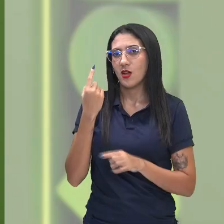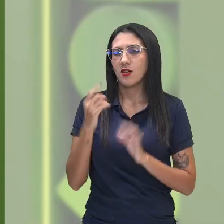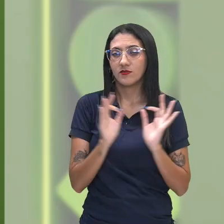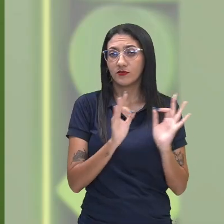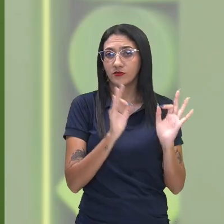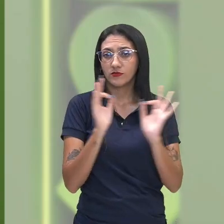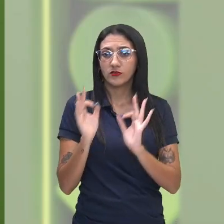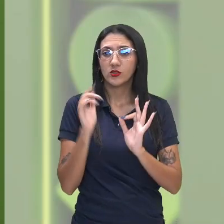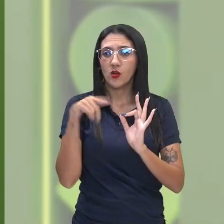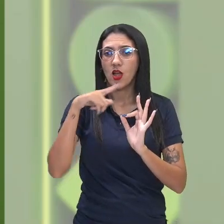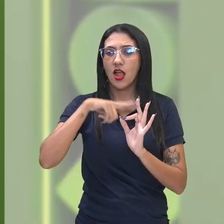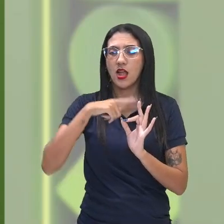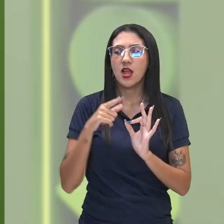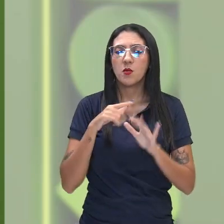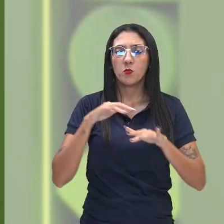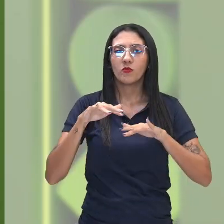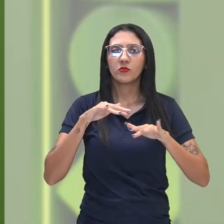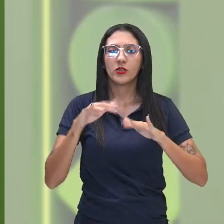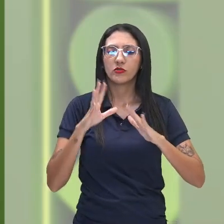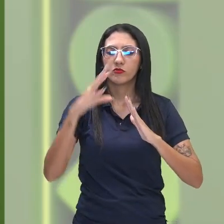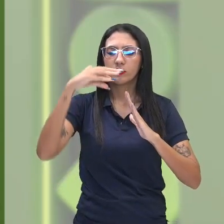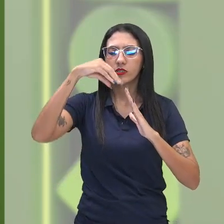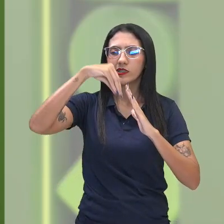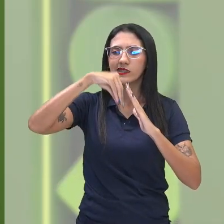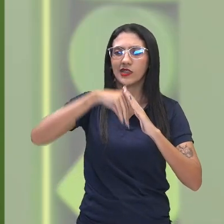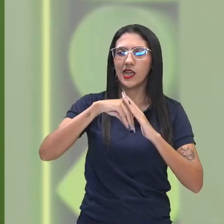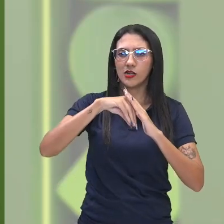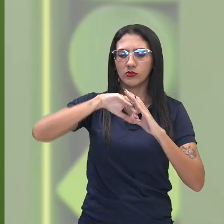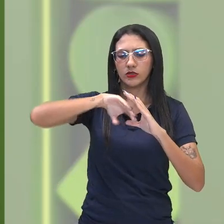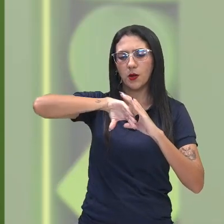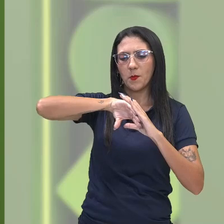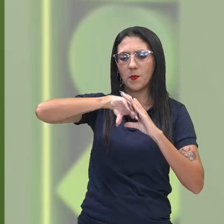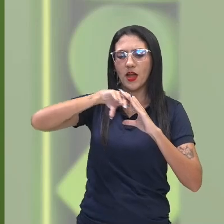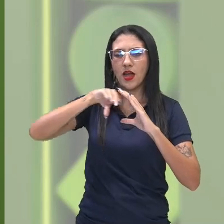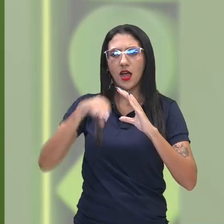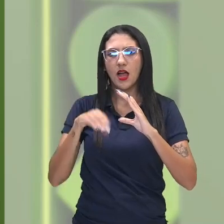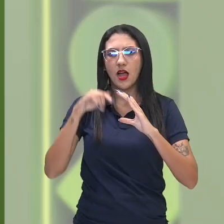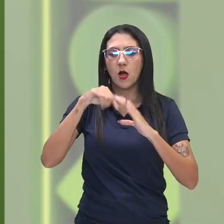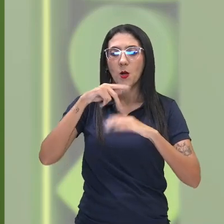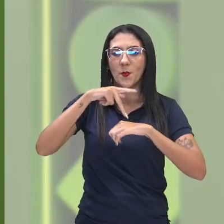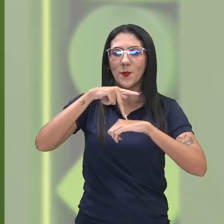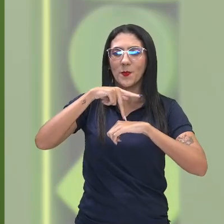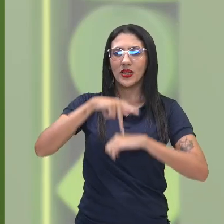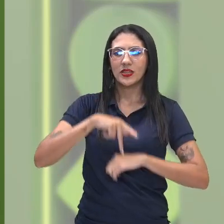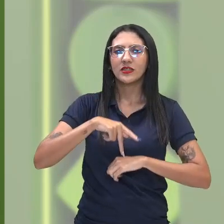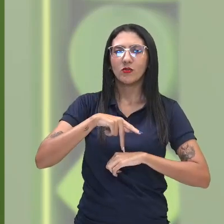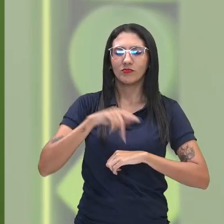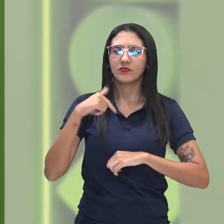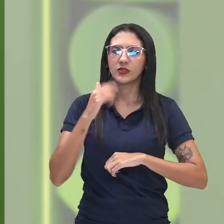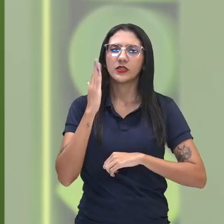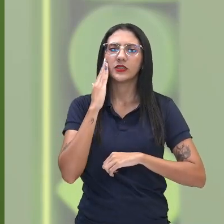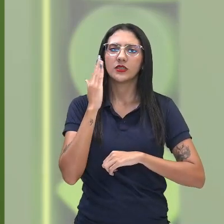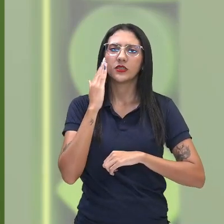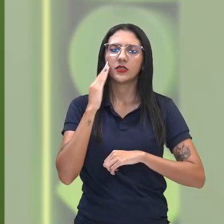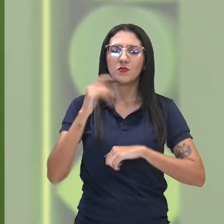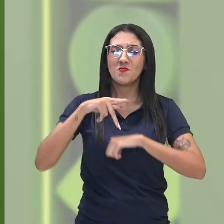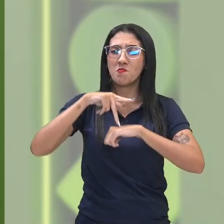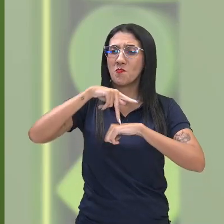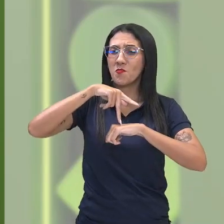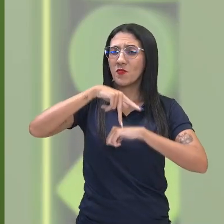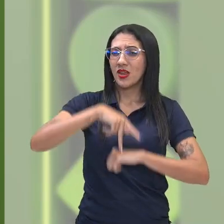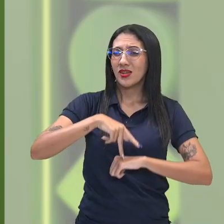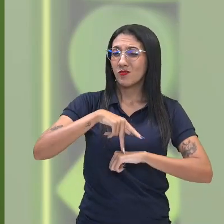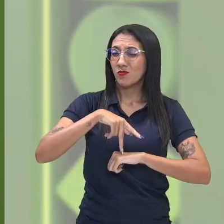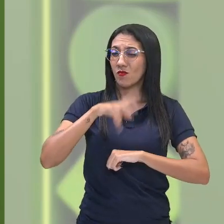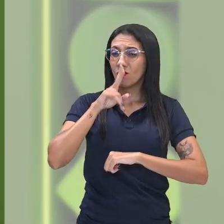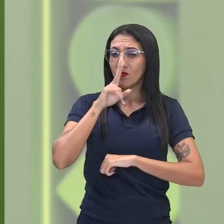essa atividade que acontece lá no manto, ela acontece por causa dessa pressão, né? Como nós já sabemos, acontece ali uma alta pressão